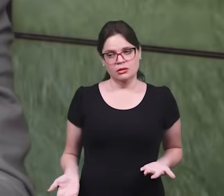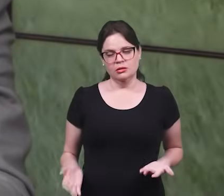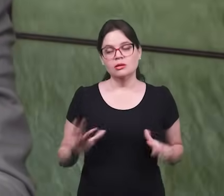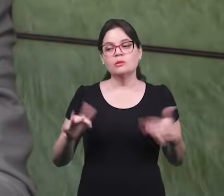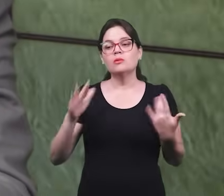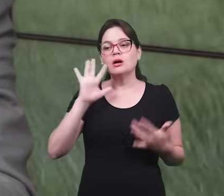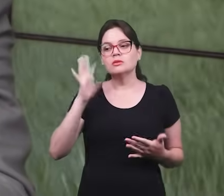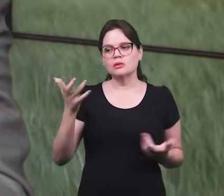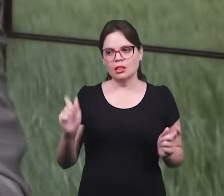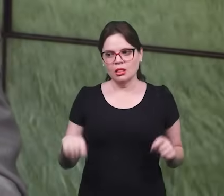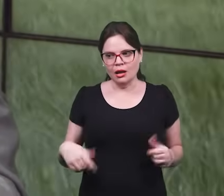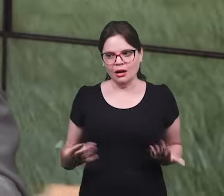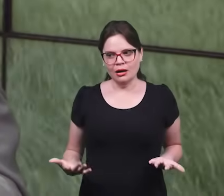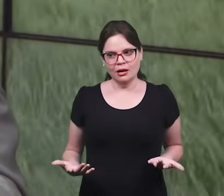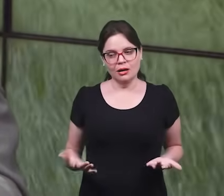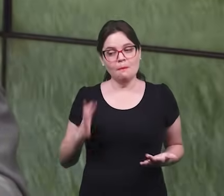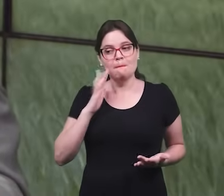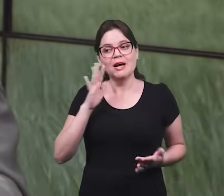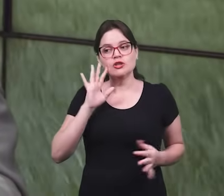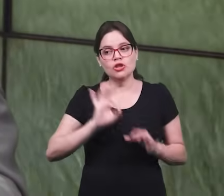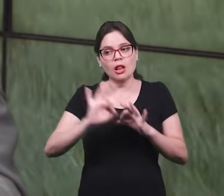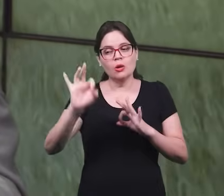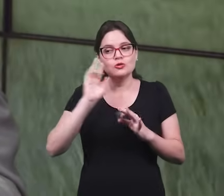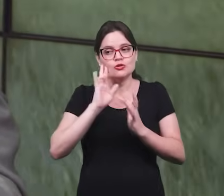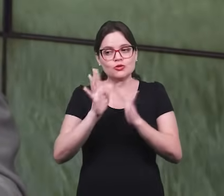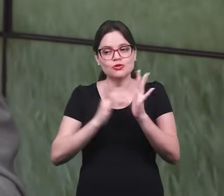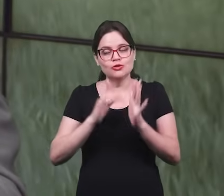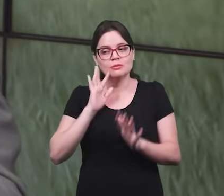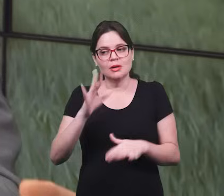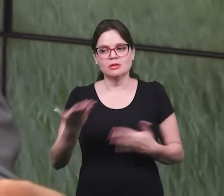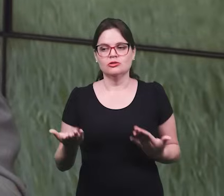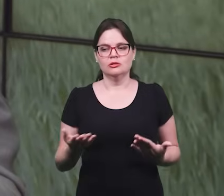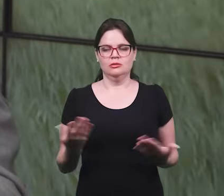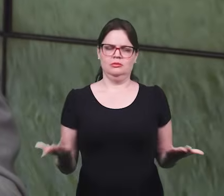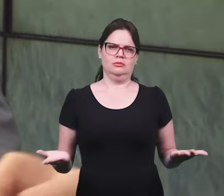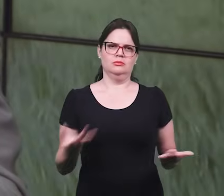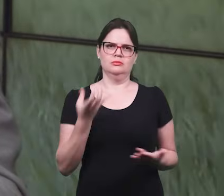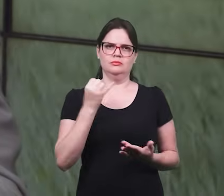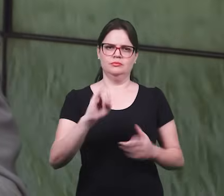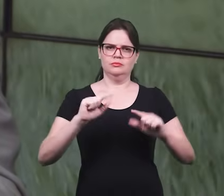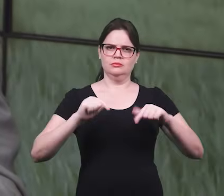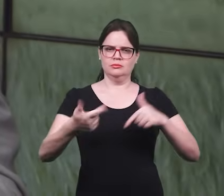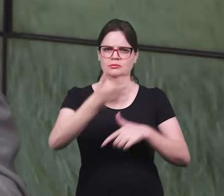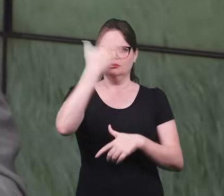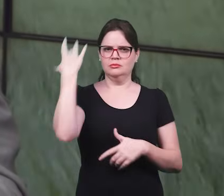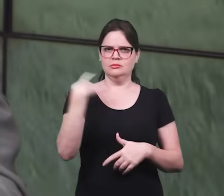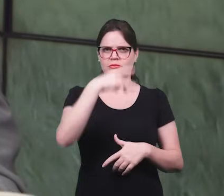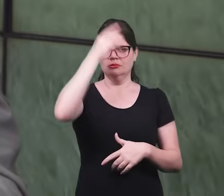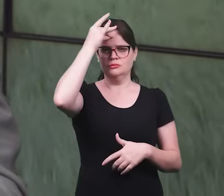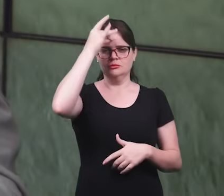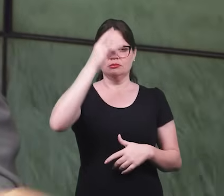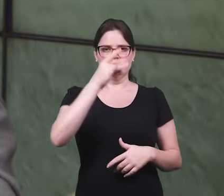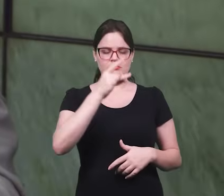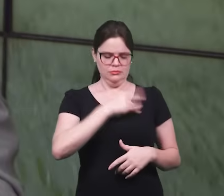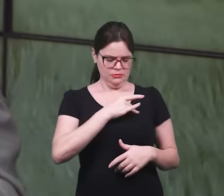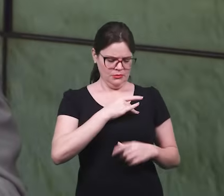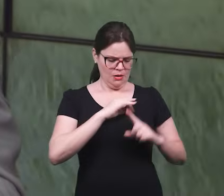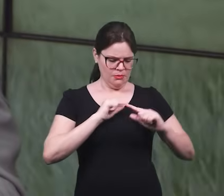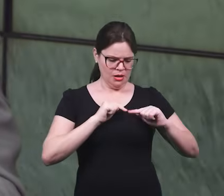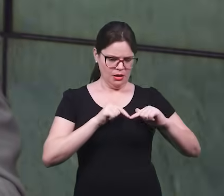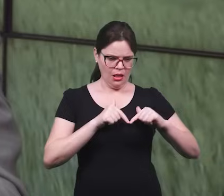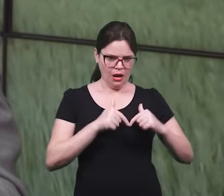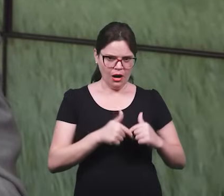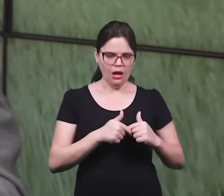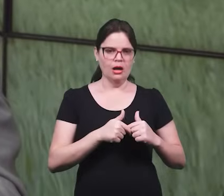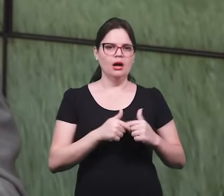solução então Eh quando há uma operação do Espírito Santo a reserva vai embora não tem reserva